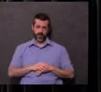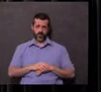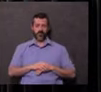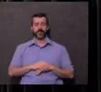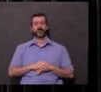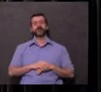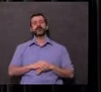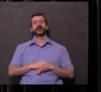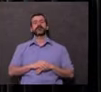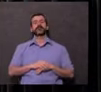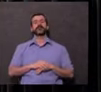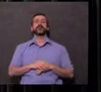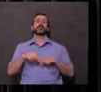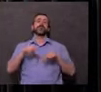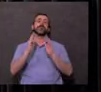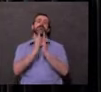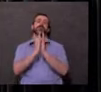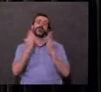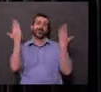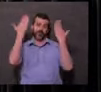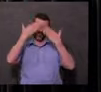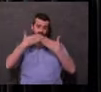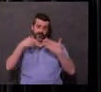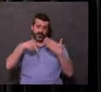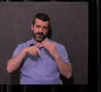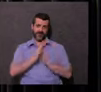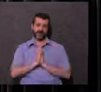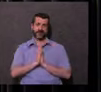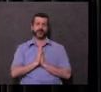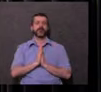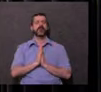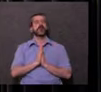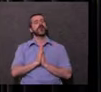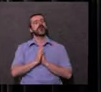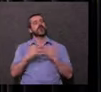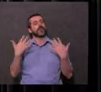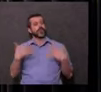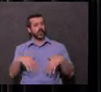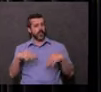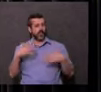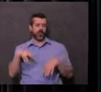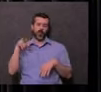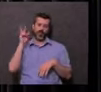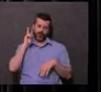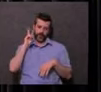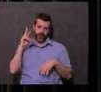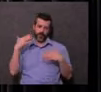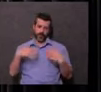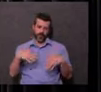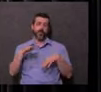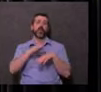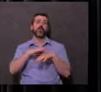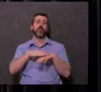A noite de vigília em Fátima tem ainda mais encanto porque é para nós noite de